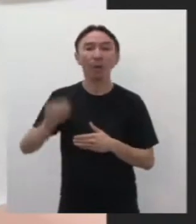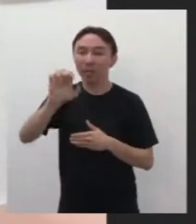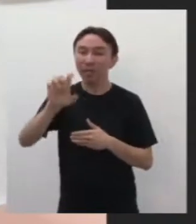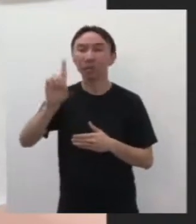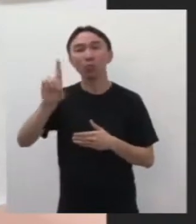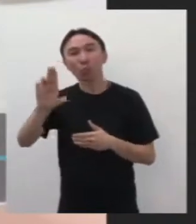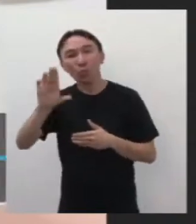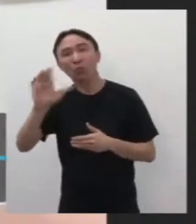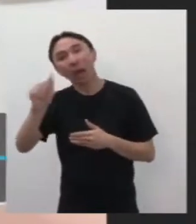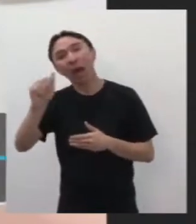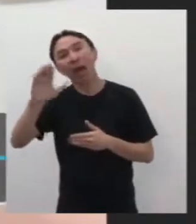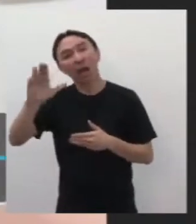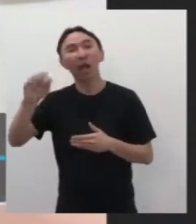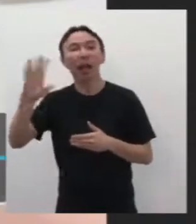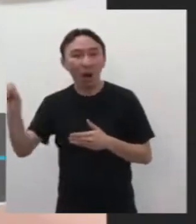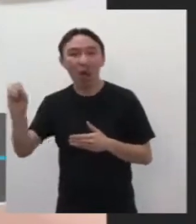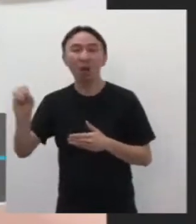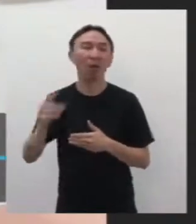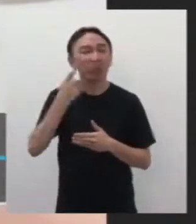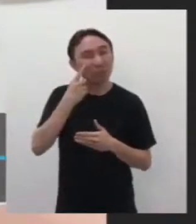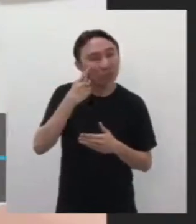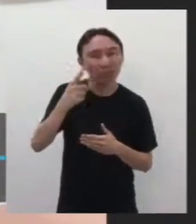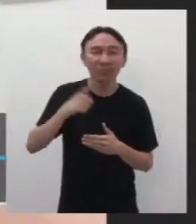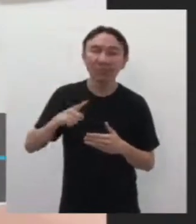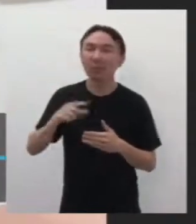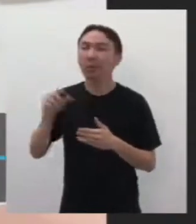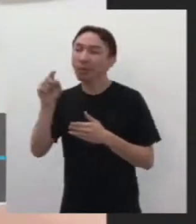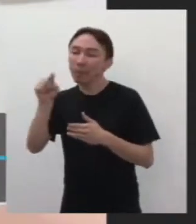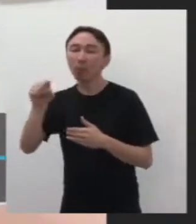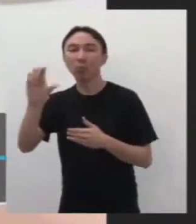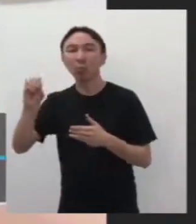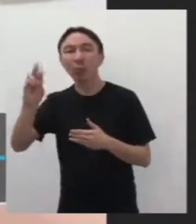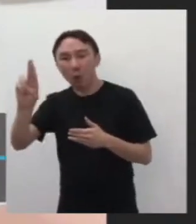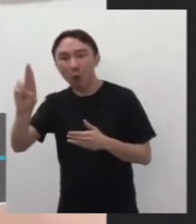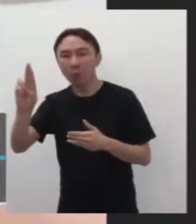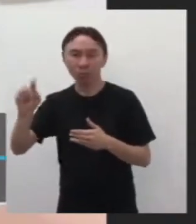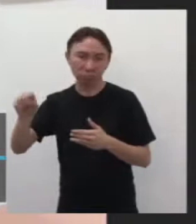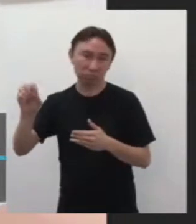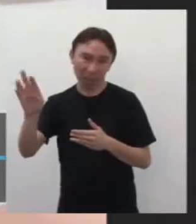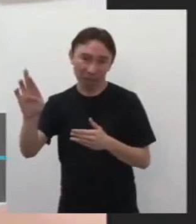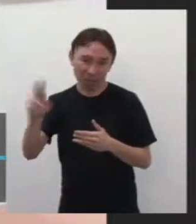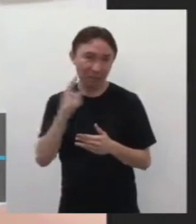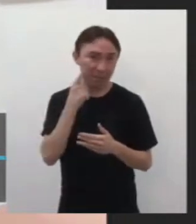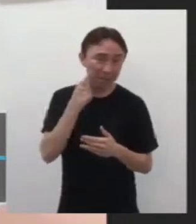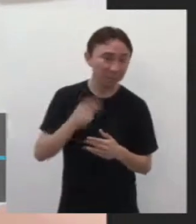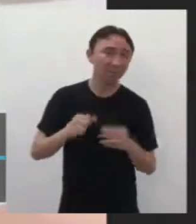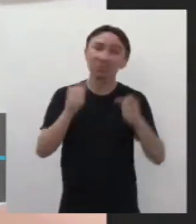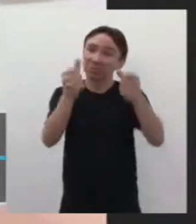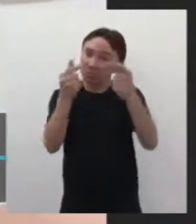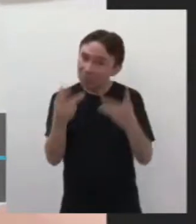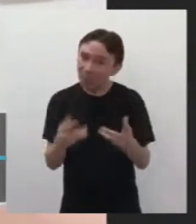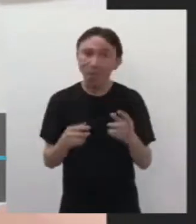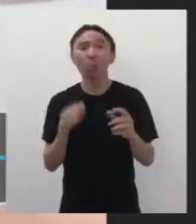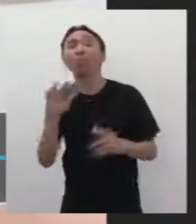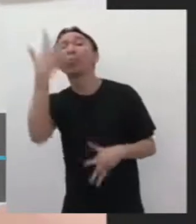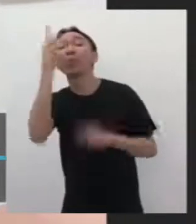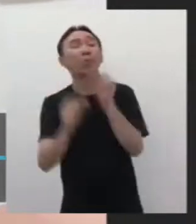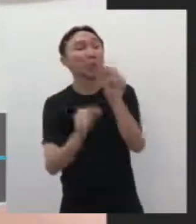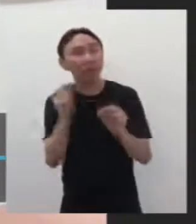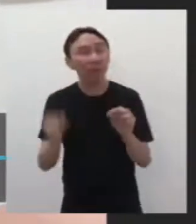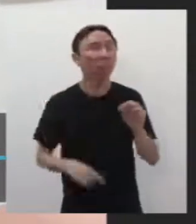centrodemídia@educacau.sp.gov.br. Expliquem o que está acontecendo, que nós encaminhamos para as pessoas para mitigar os